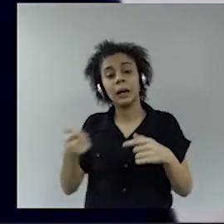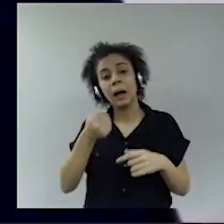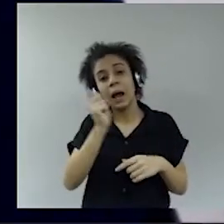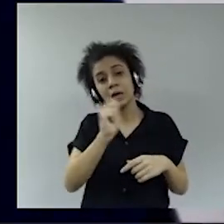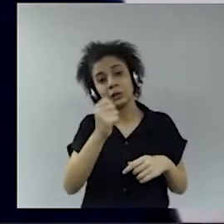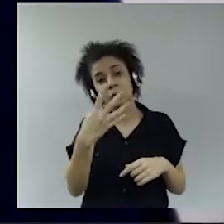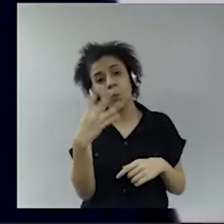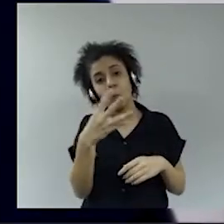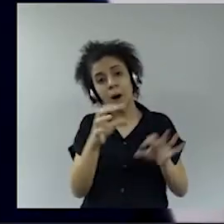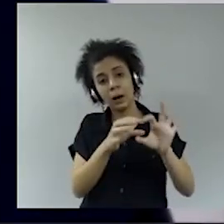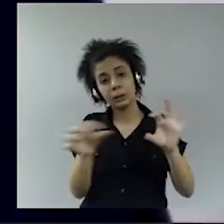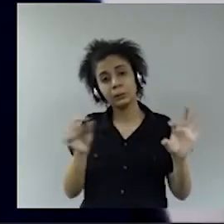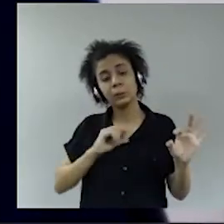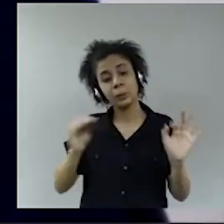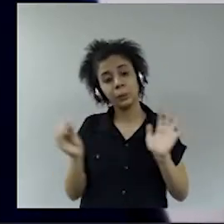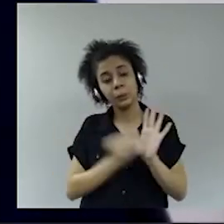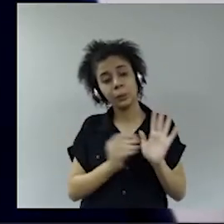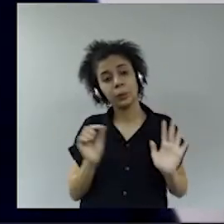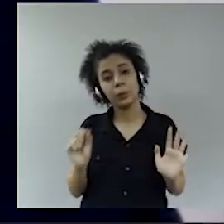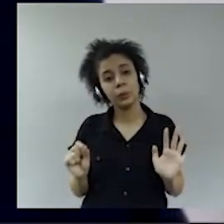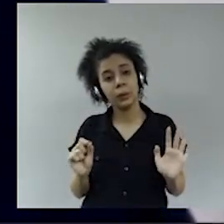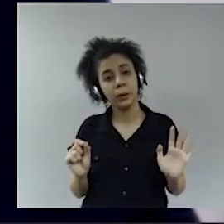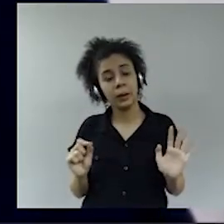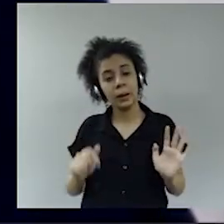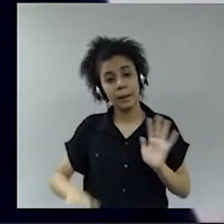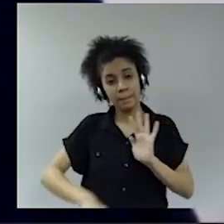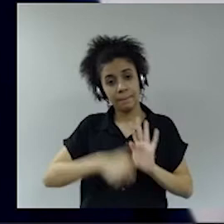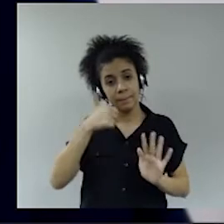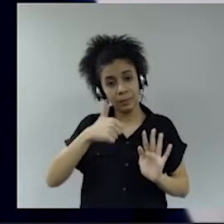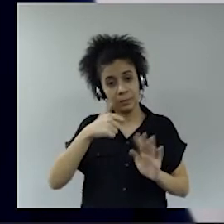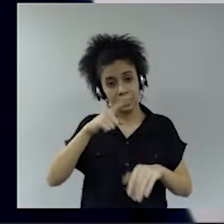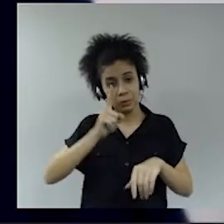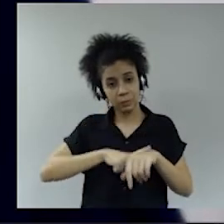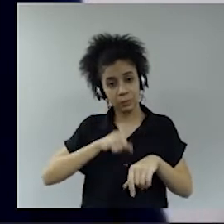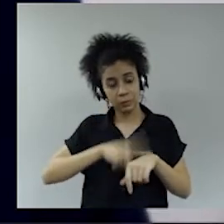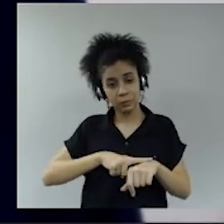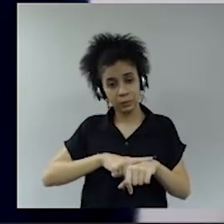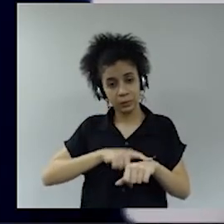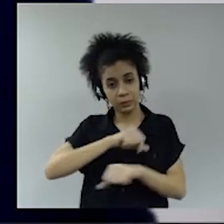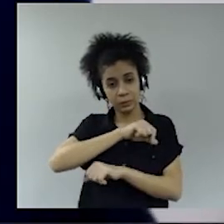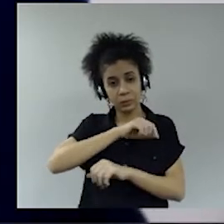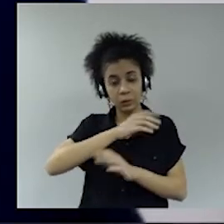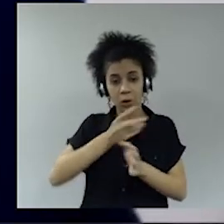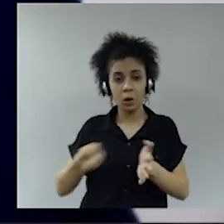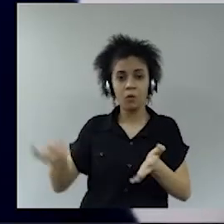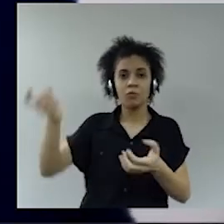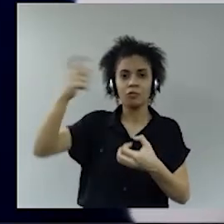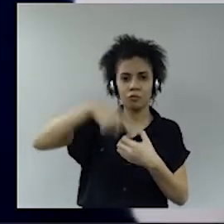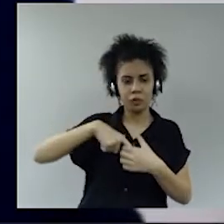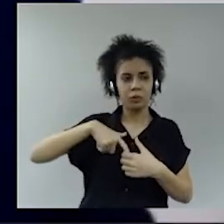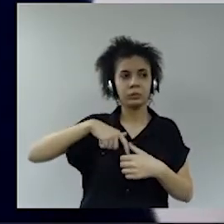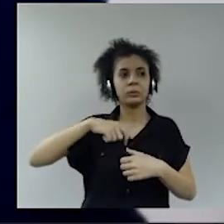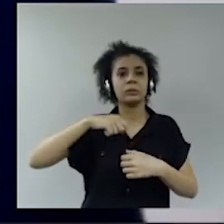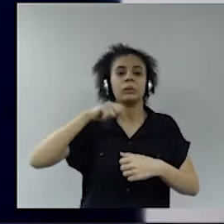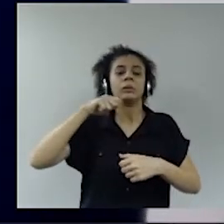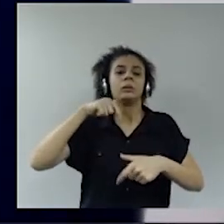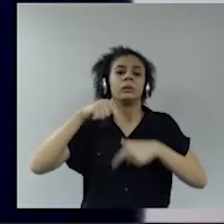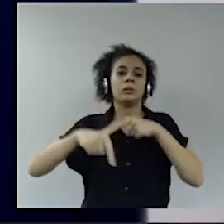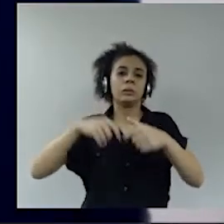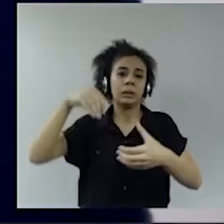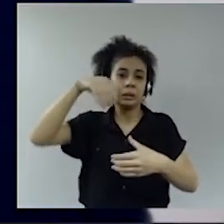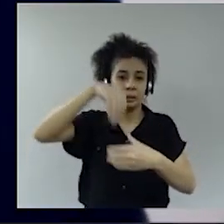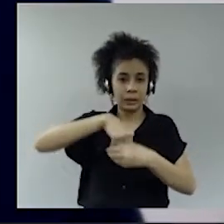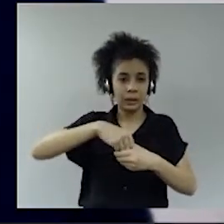4º, estabeleceu que, na primeira etapa da retomada das atividades presenciais